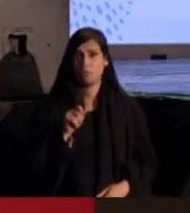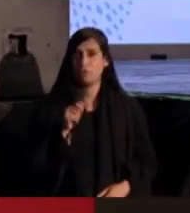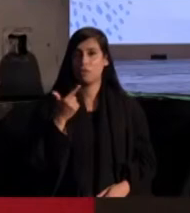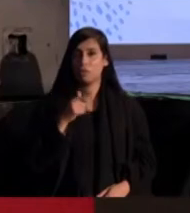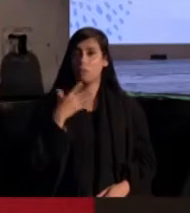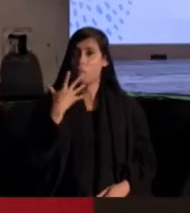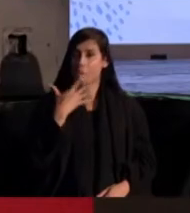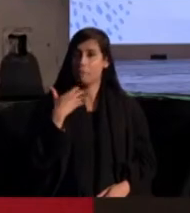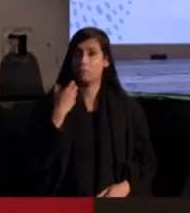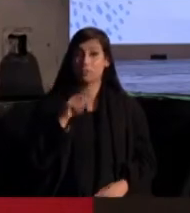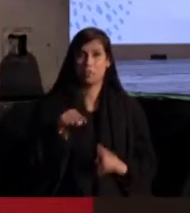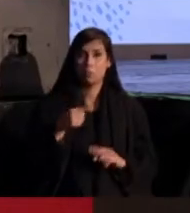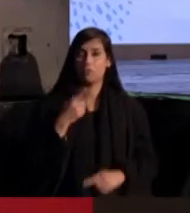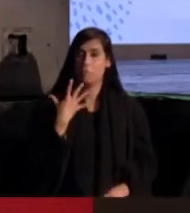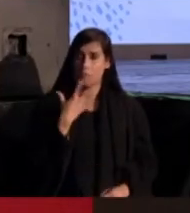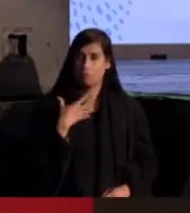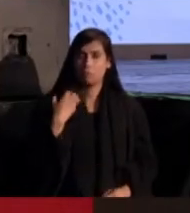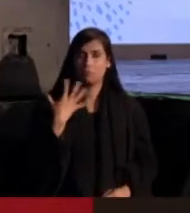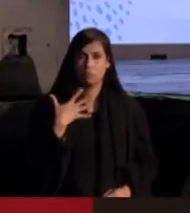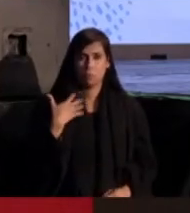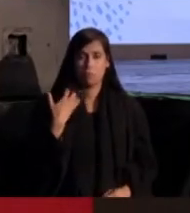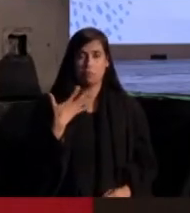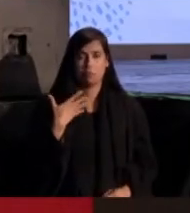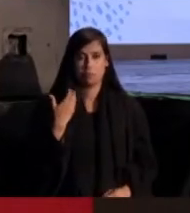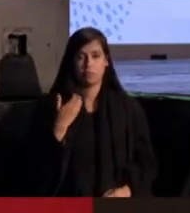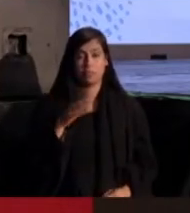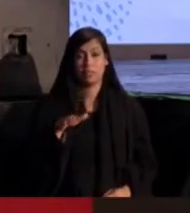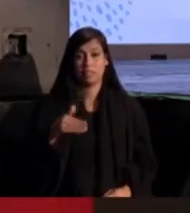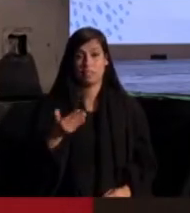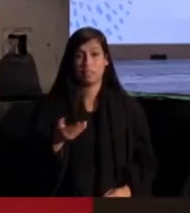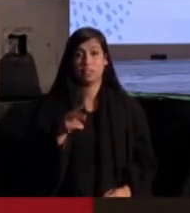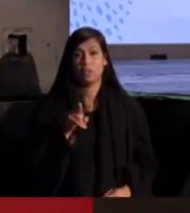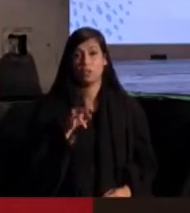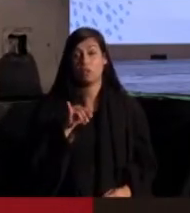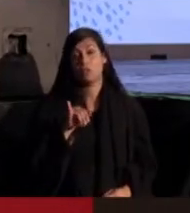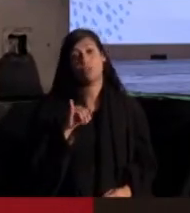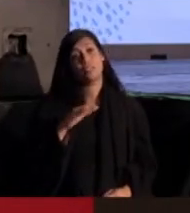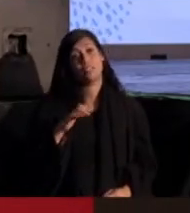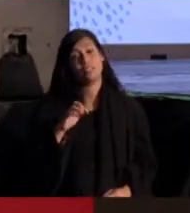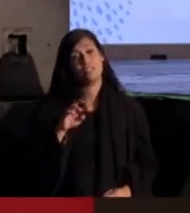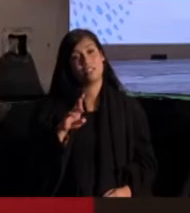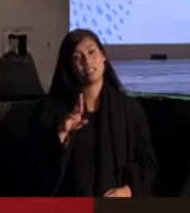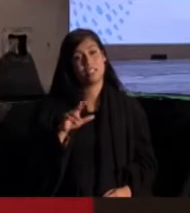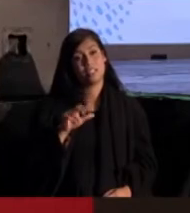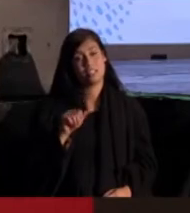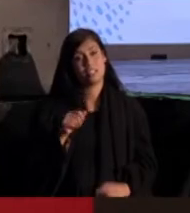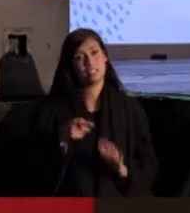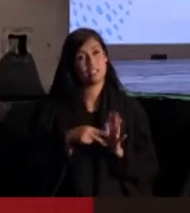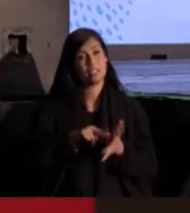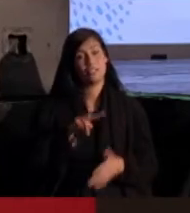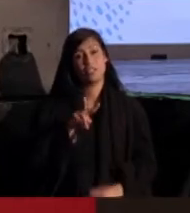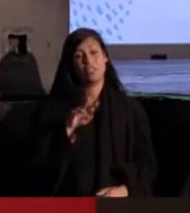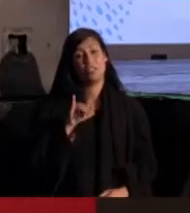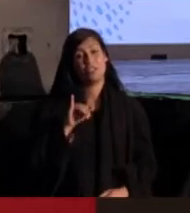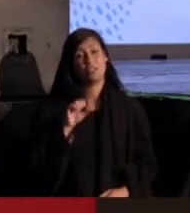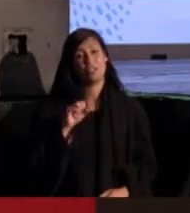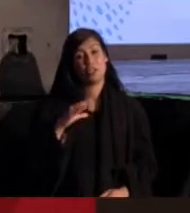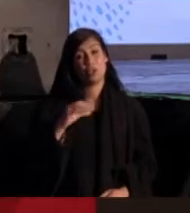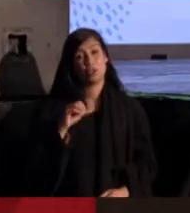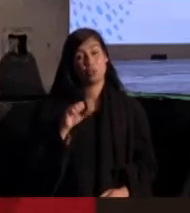untado, viscoso. Essa é a ideia de víscera. Viscos, que é esta